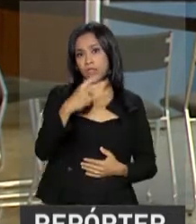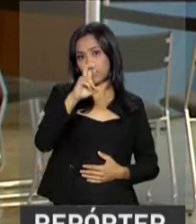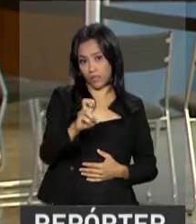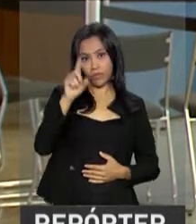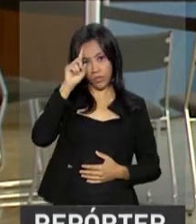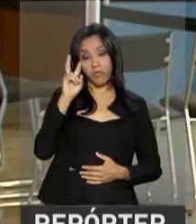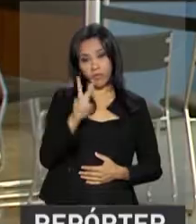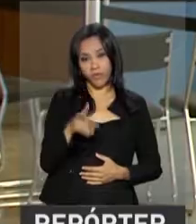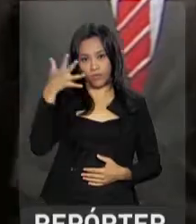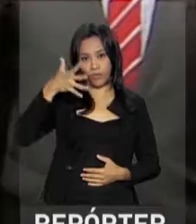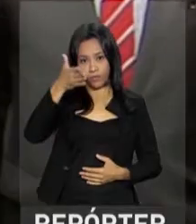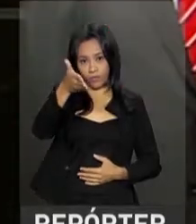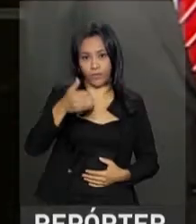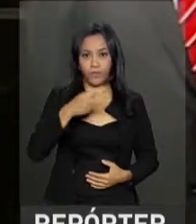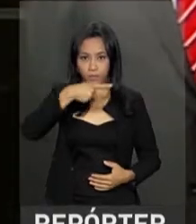do presidente.